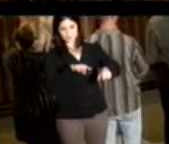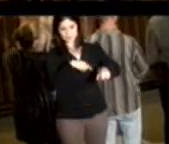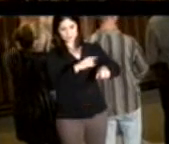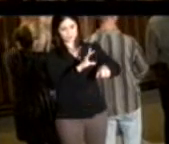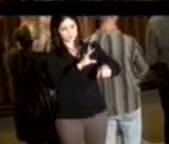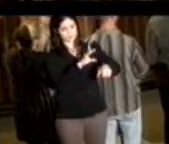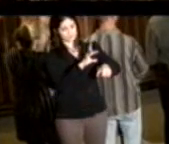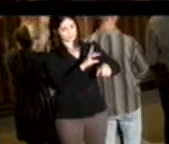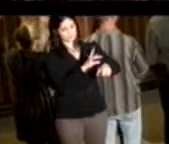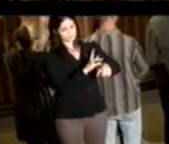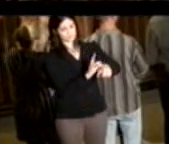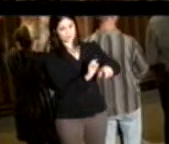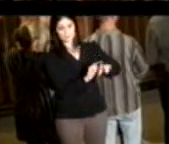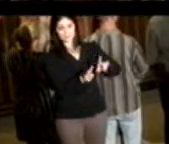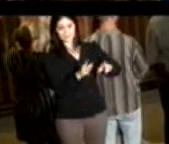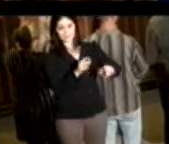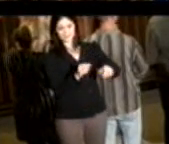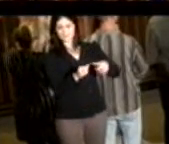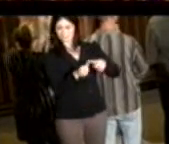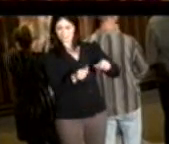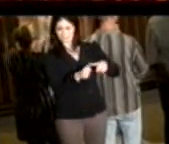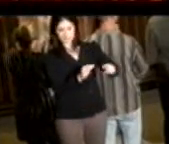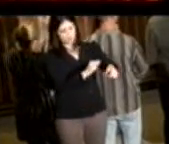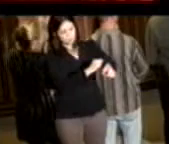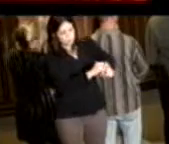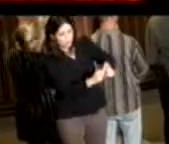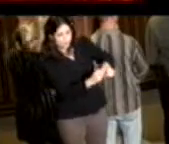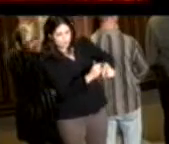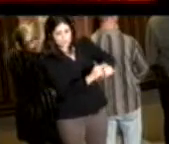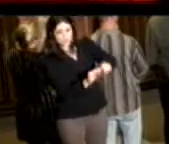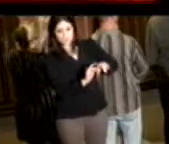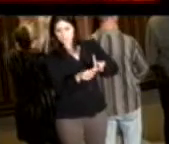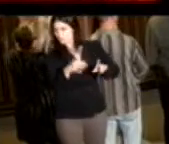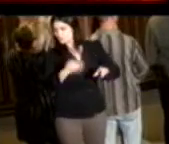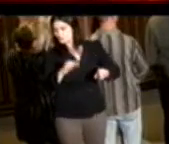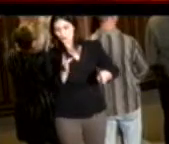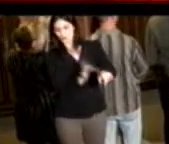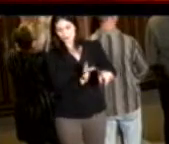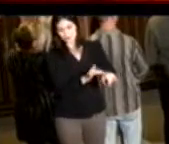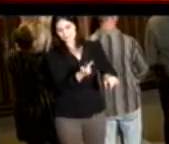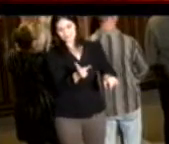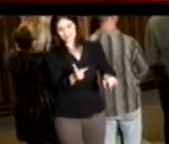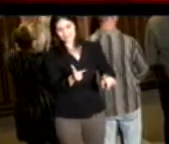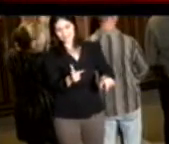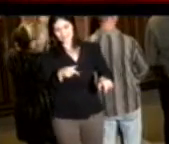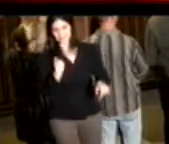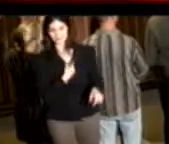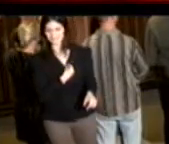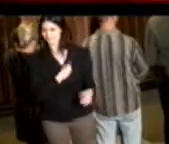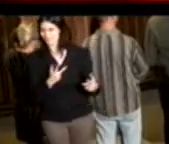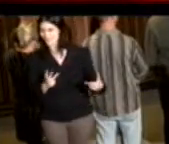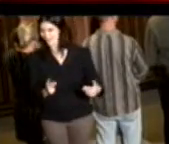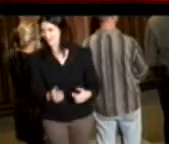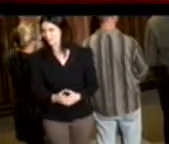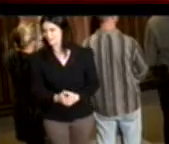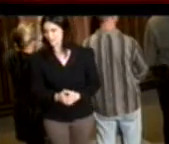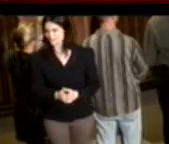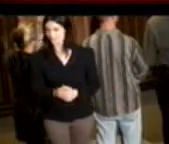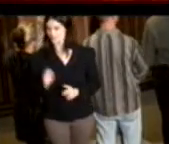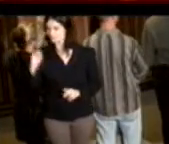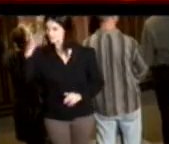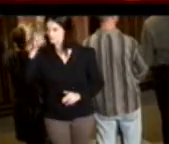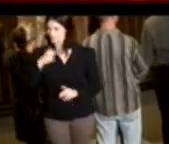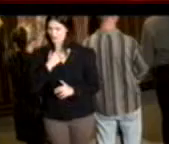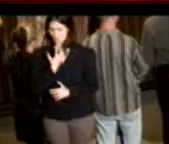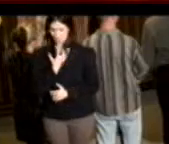serão marcas da bênção de Jesus na vida de vocês. Amém? Então agora vocês vão na paz do Senhor